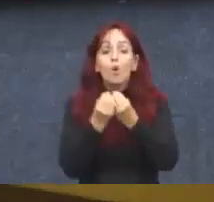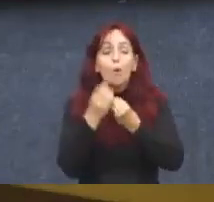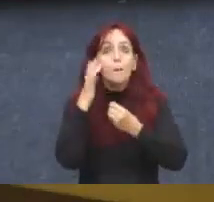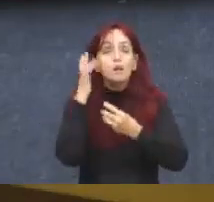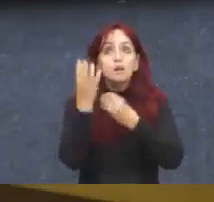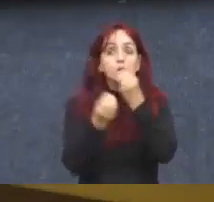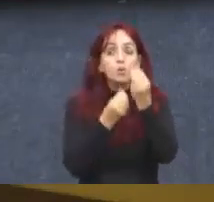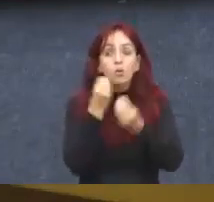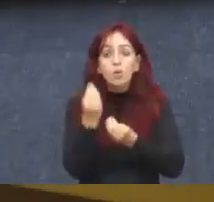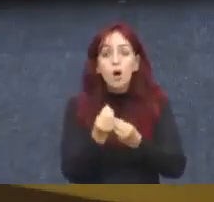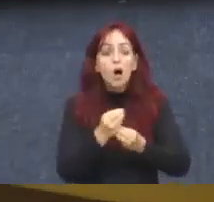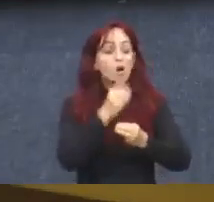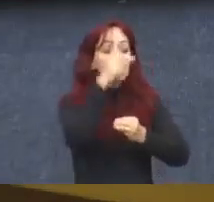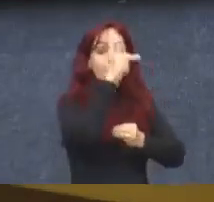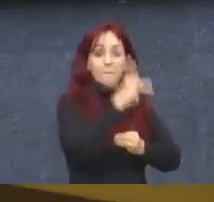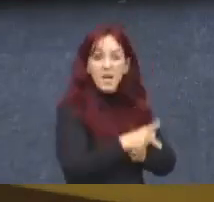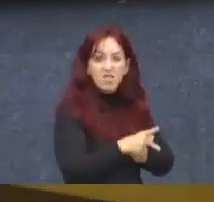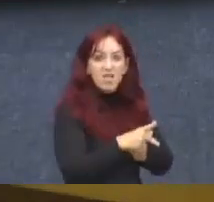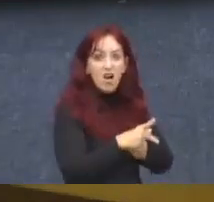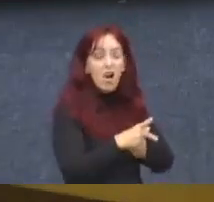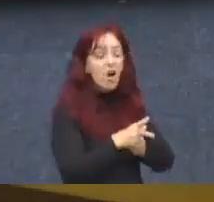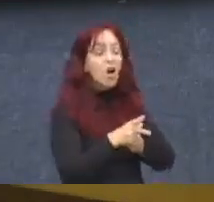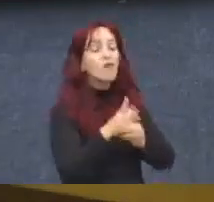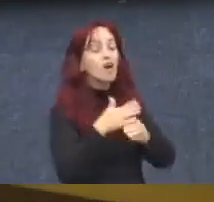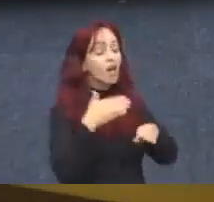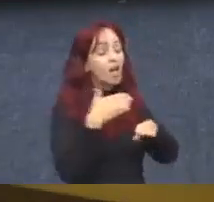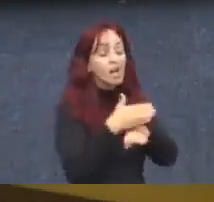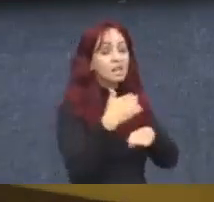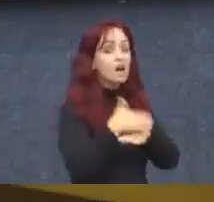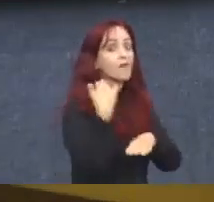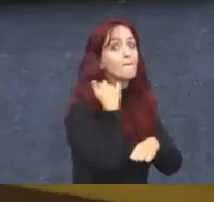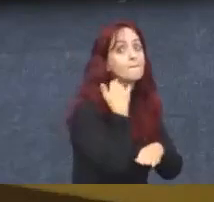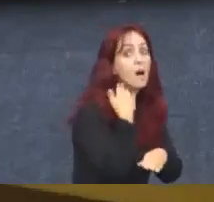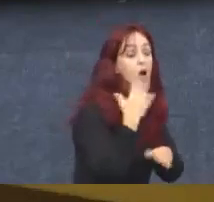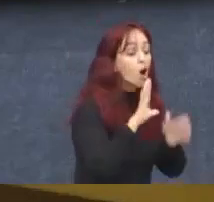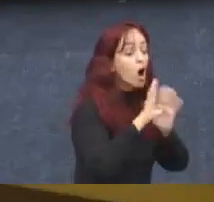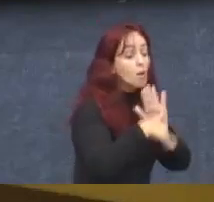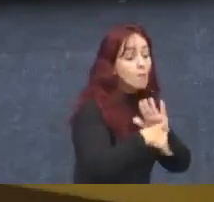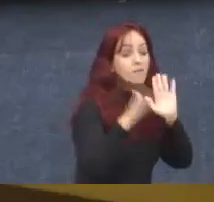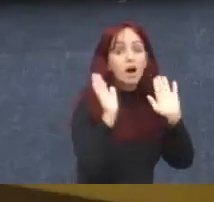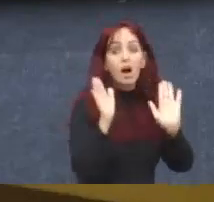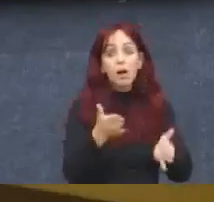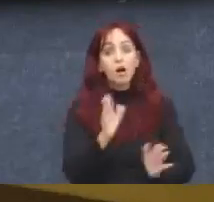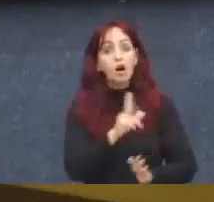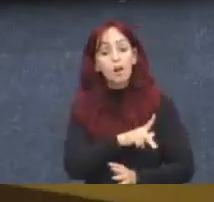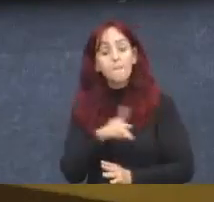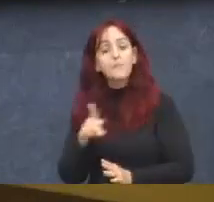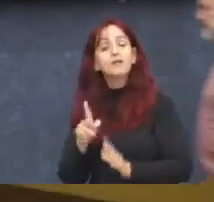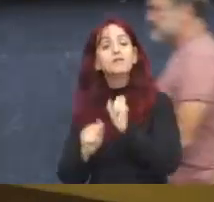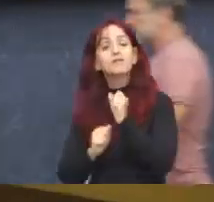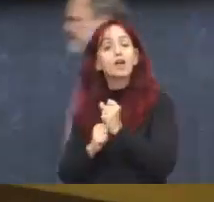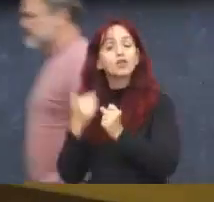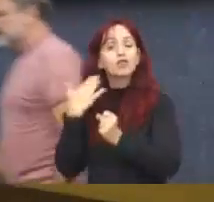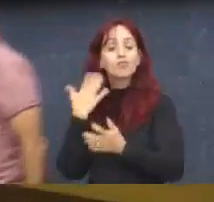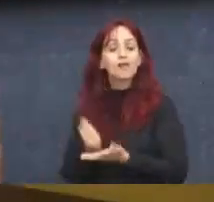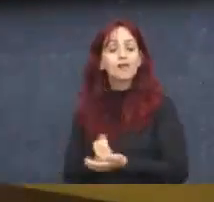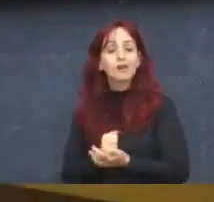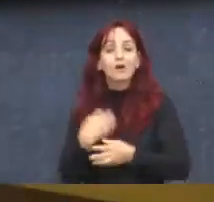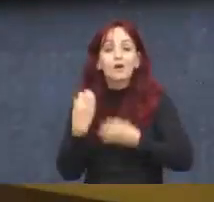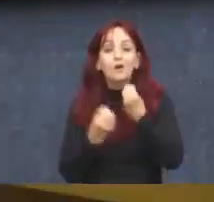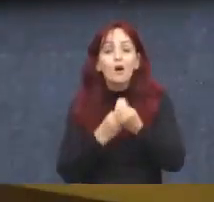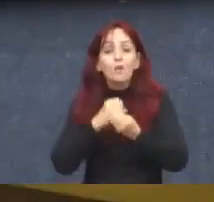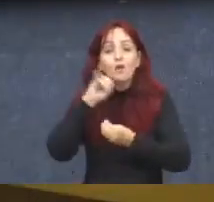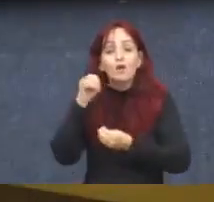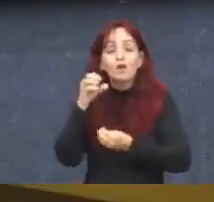uma pessoa que era assaltante de banco, agora virou presidente de banco. Homenageou quem? José Dirceu,